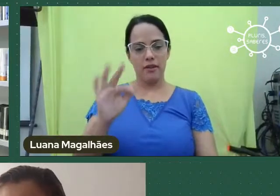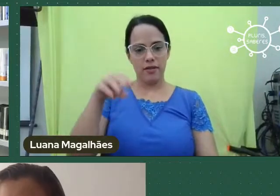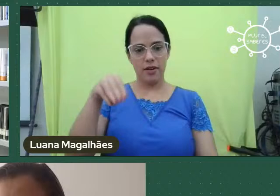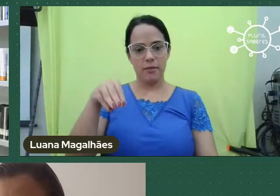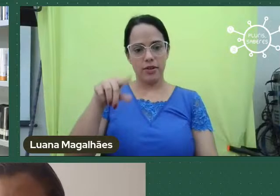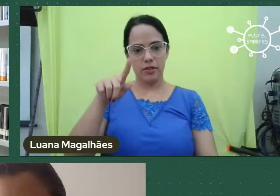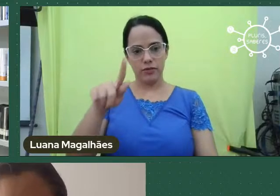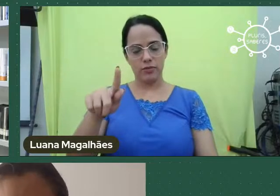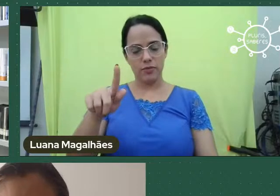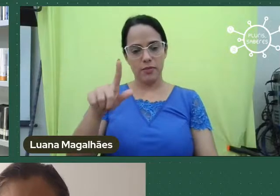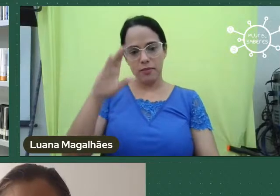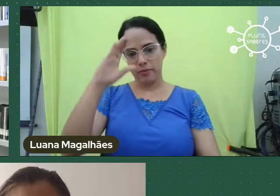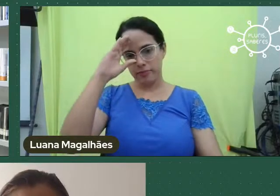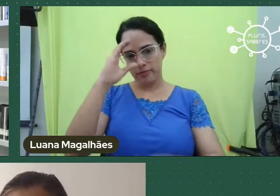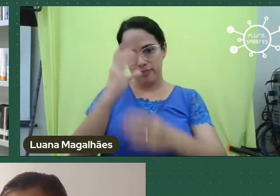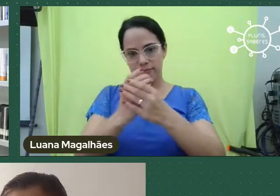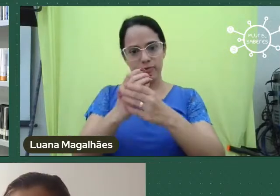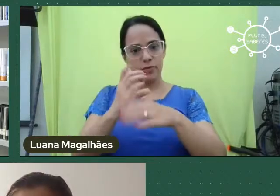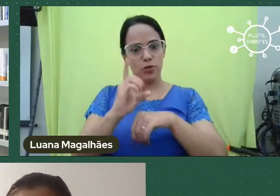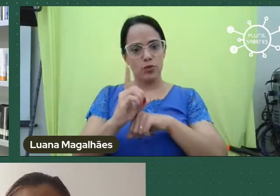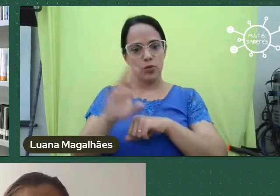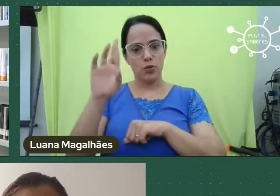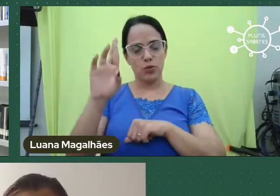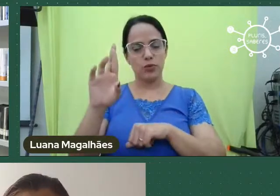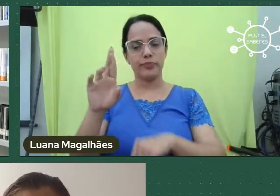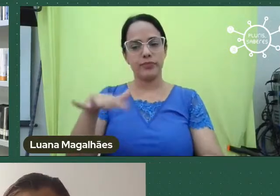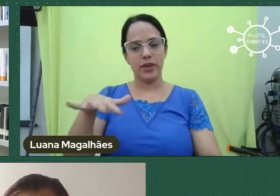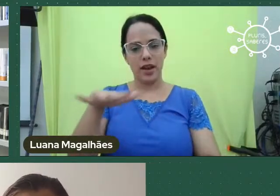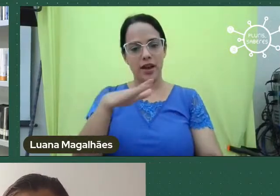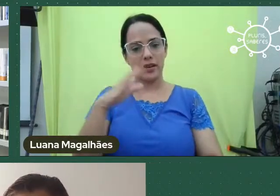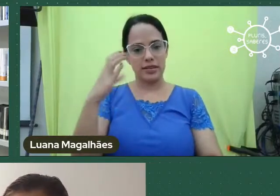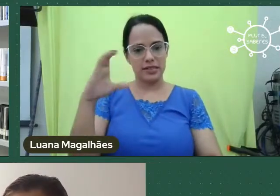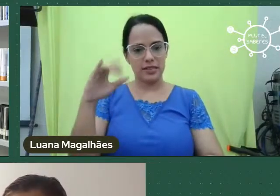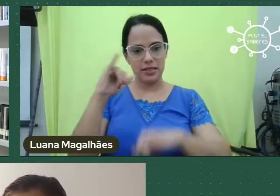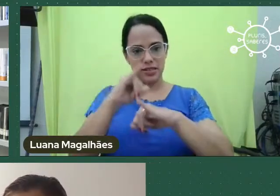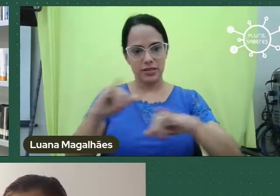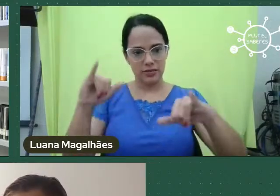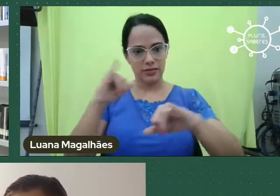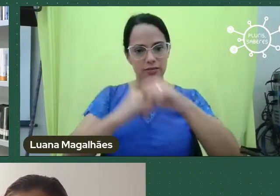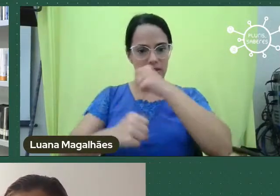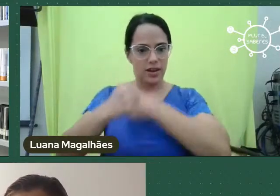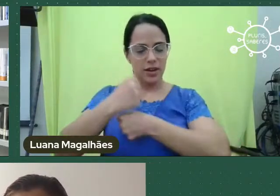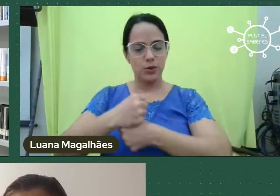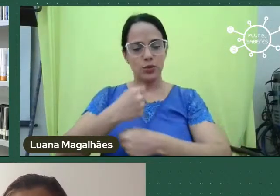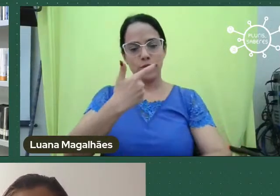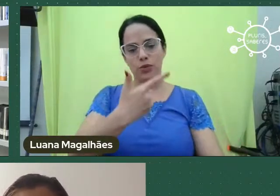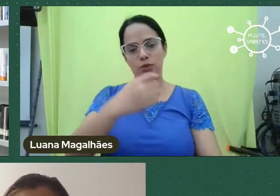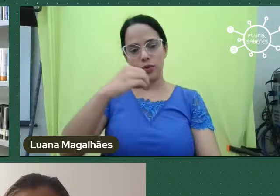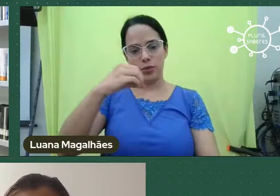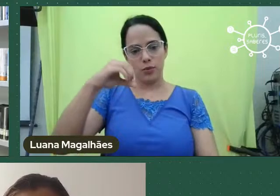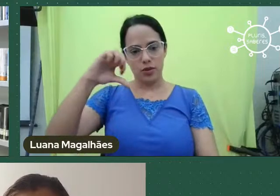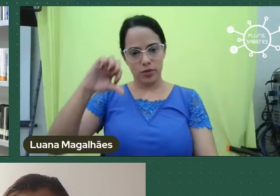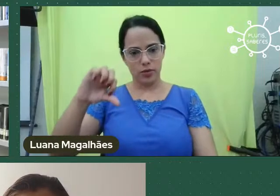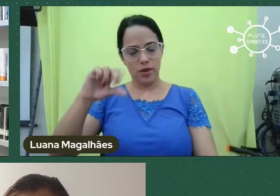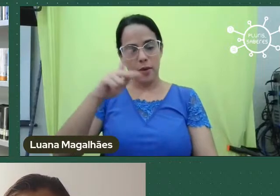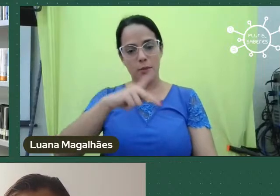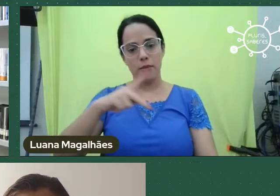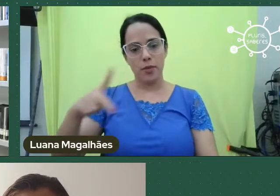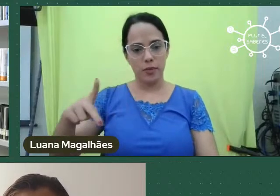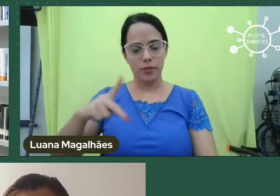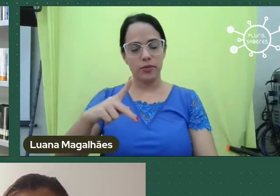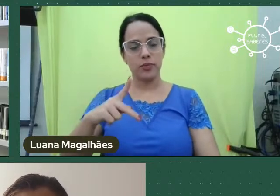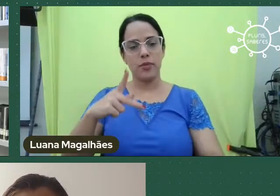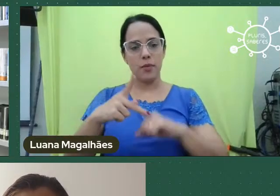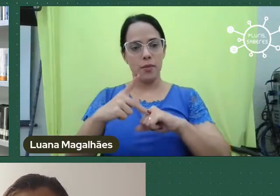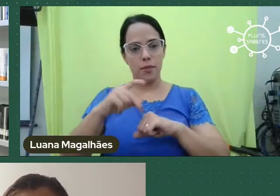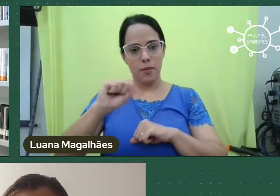de doutorado em Ciência da Informação em 2009. É docente no Programa de Pós-Graduação em Ciência